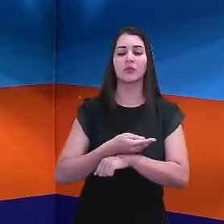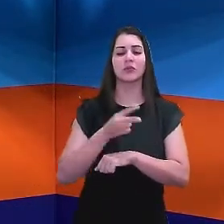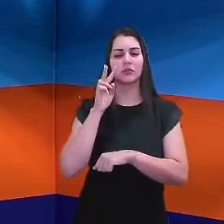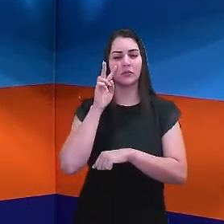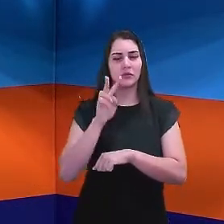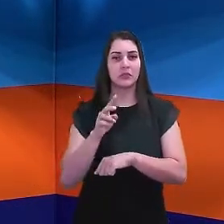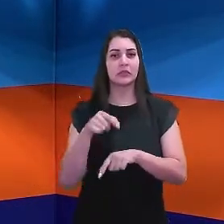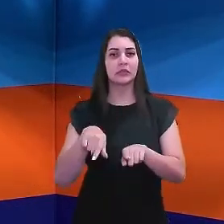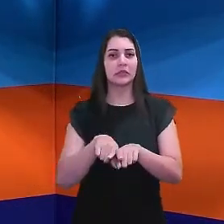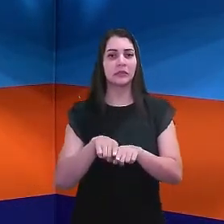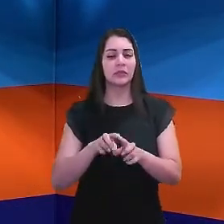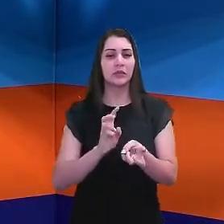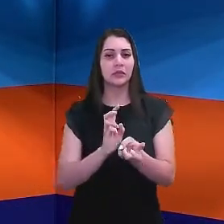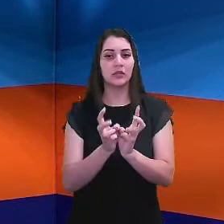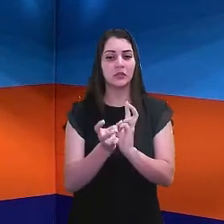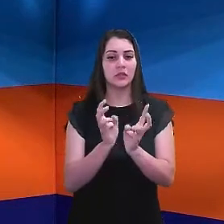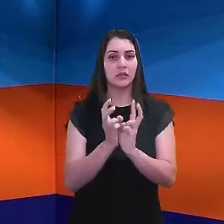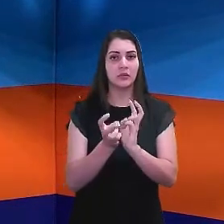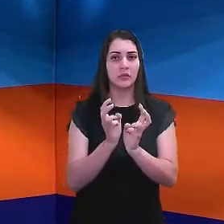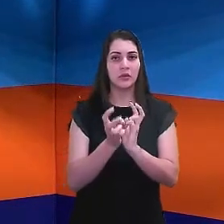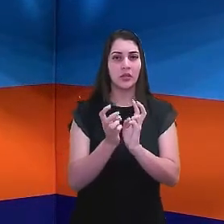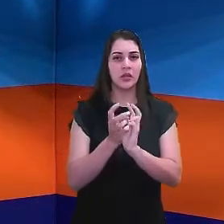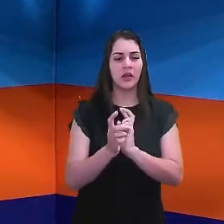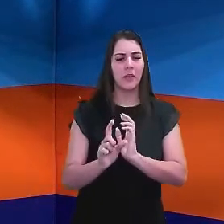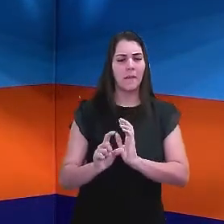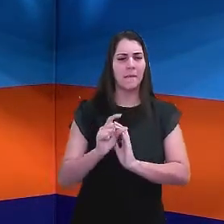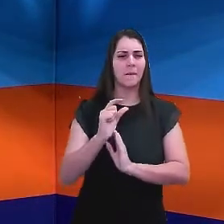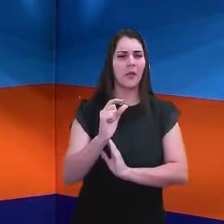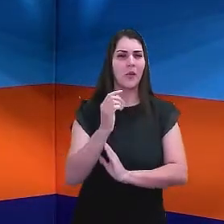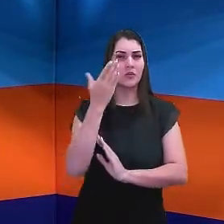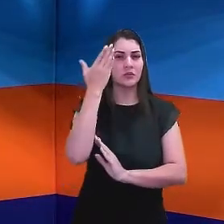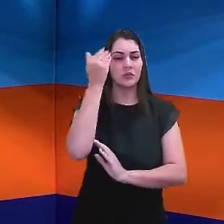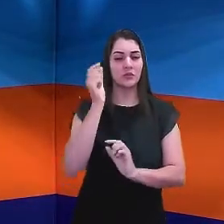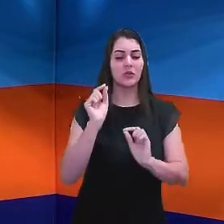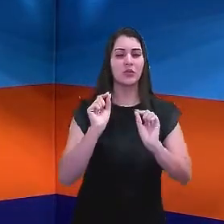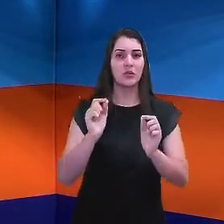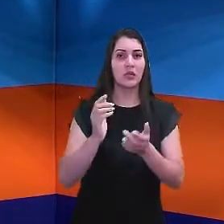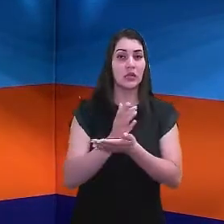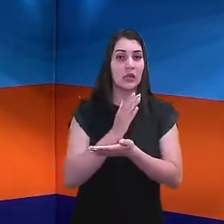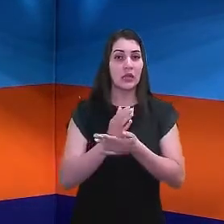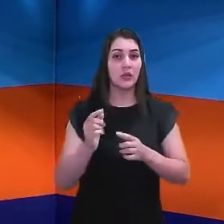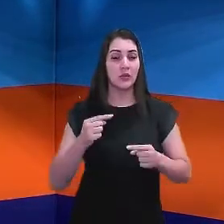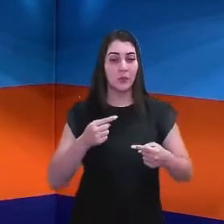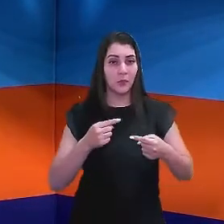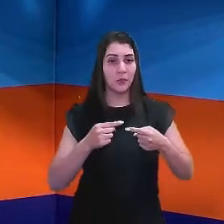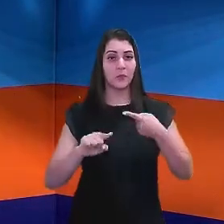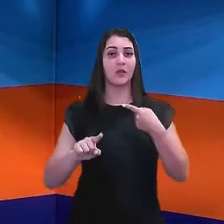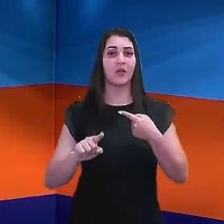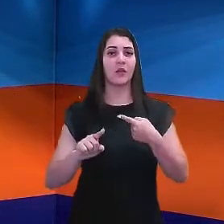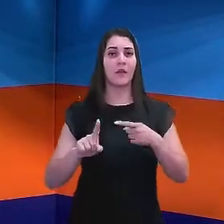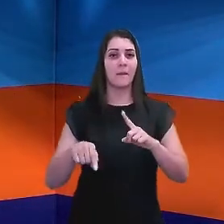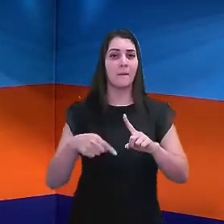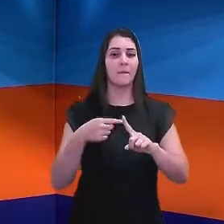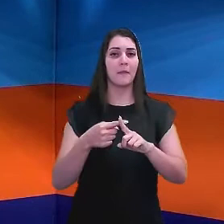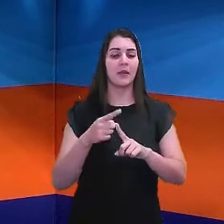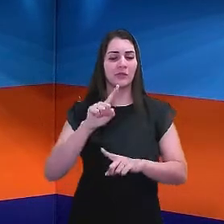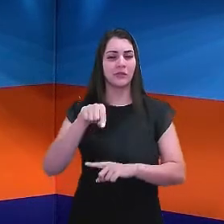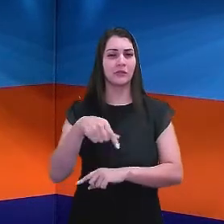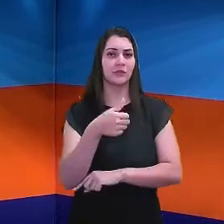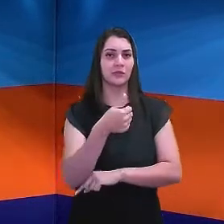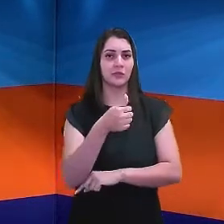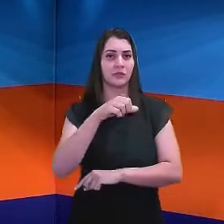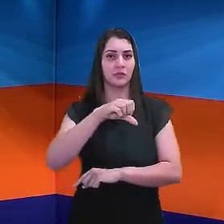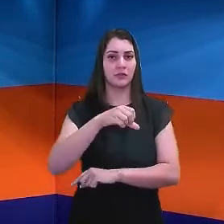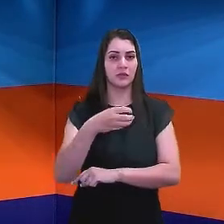A capoeira, pouco de vocês sabiam, né? A capoeira era algo proibido, porém depois de 1937 passou